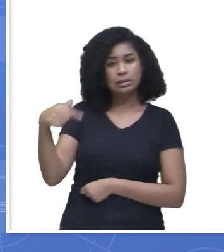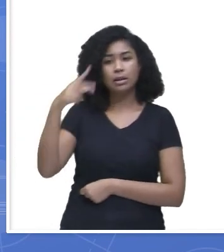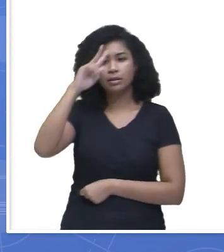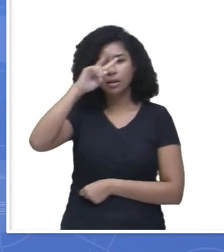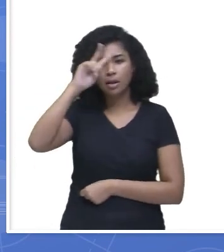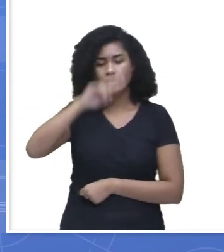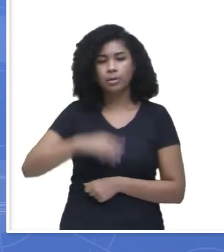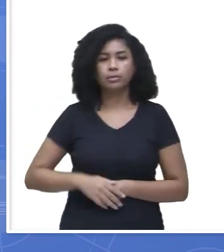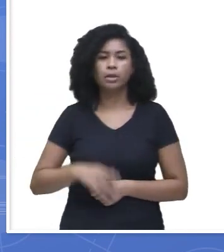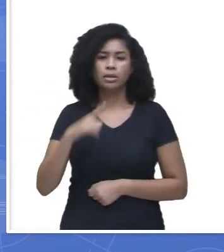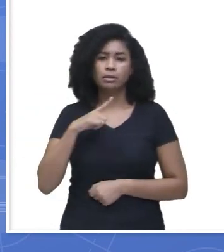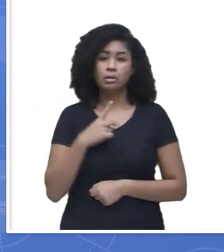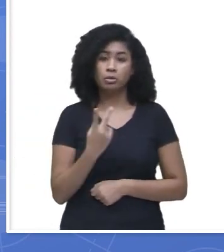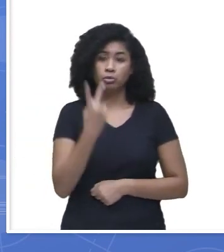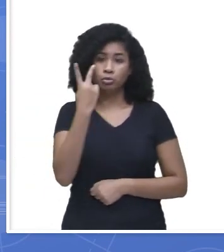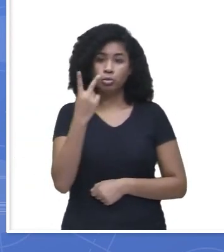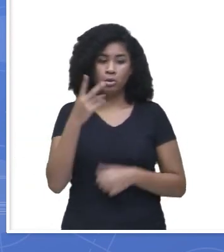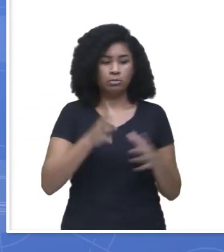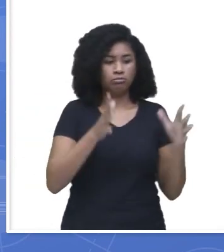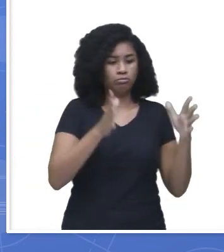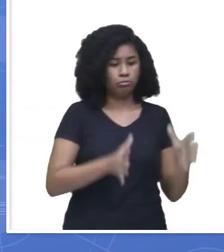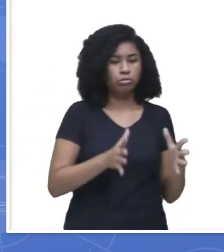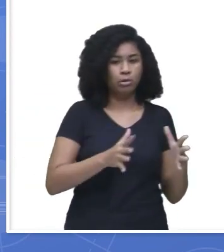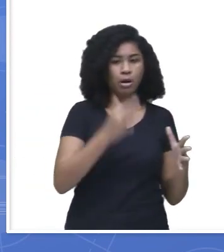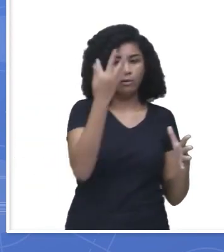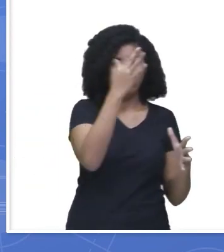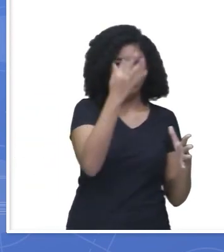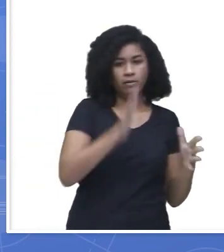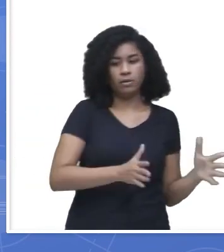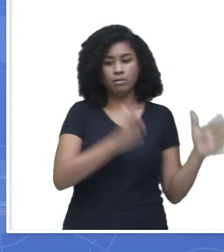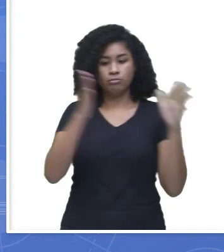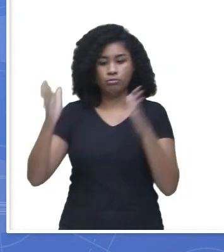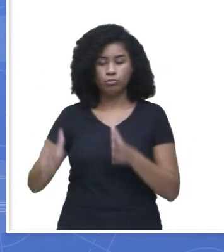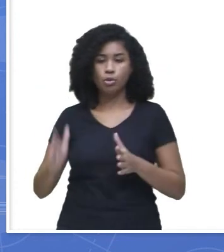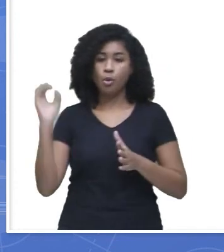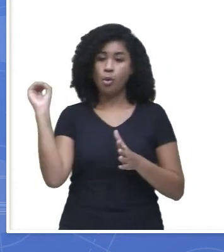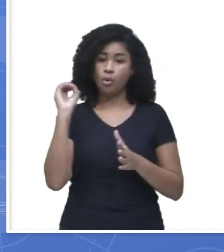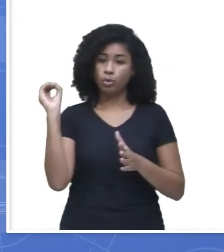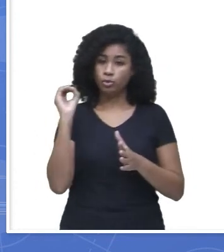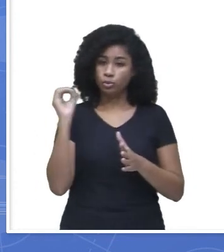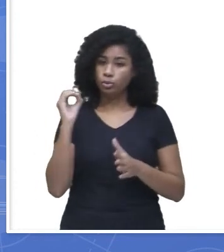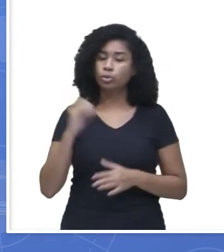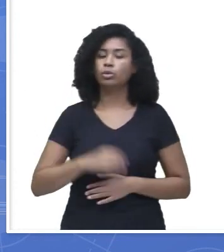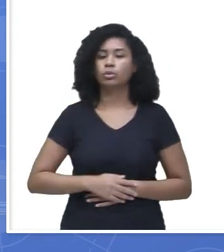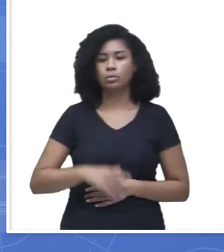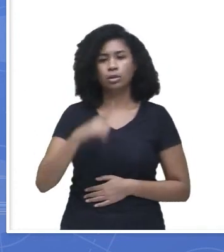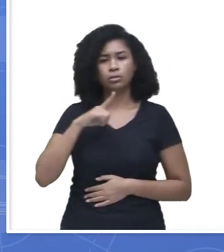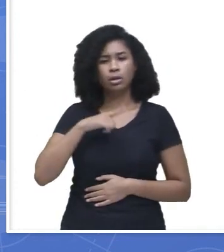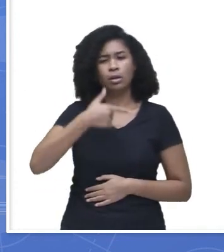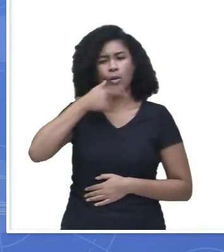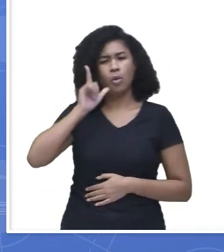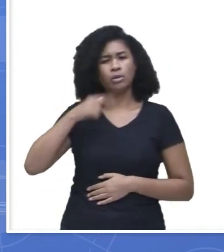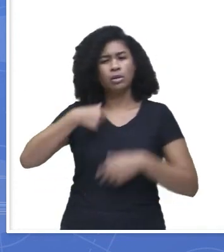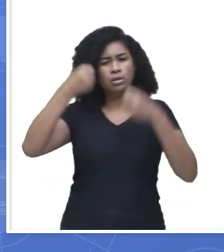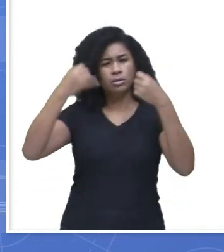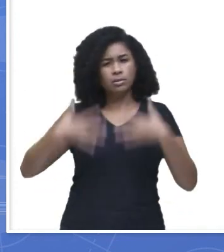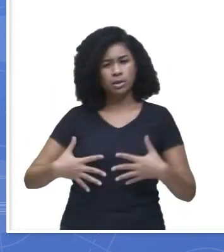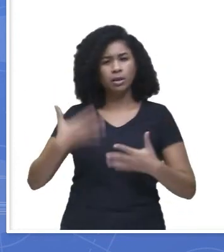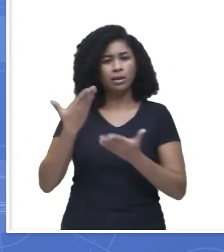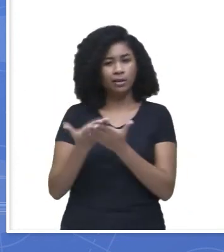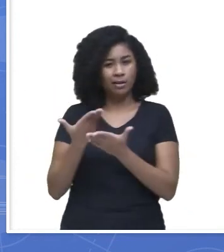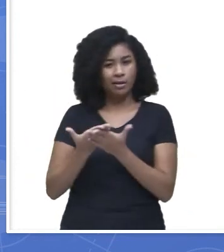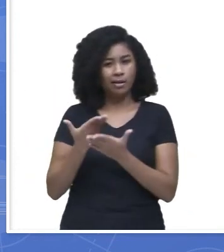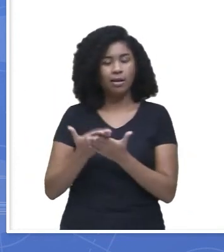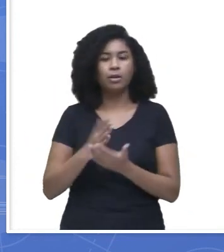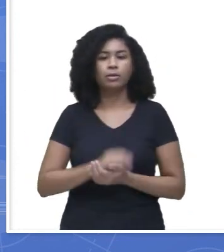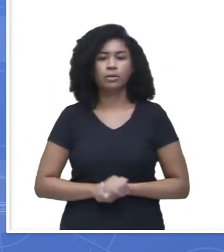fases na Revolução, a de fevereiro e a de outubro. Ok? Mas essa de fevereiro tem a situação da